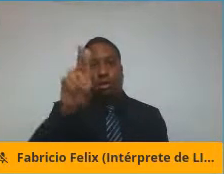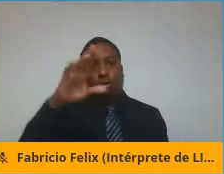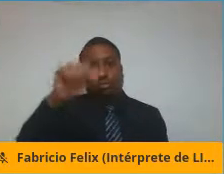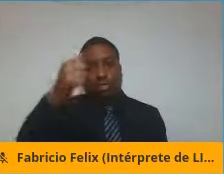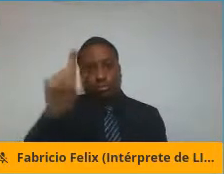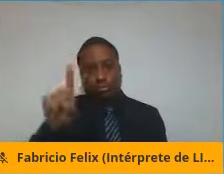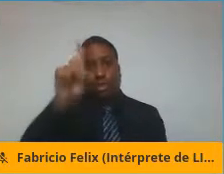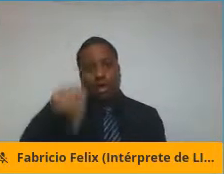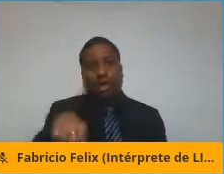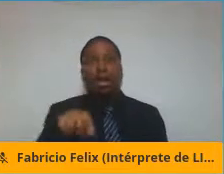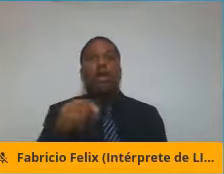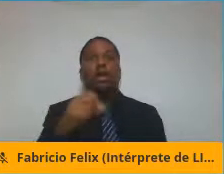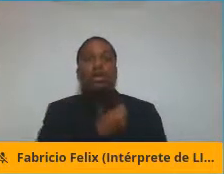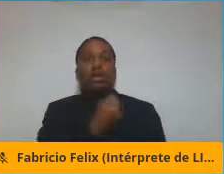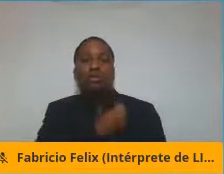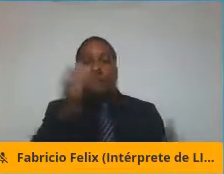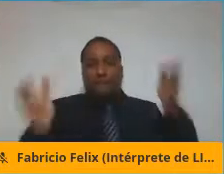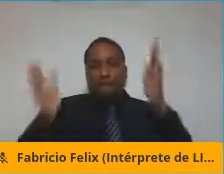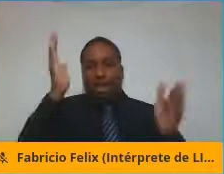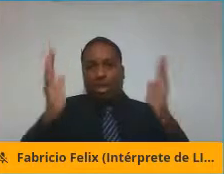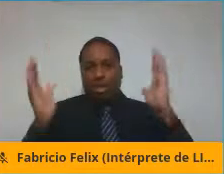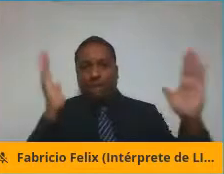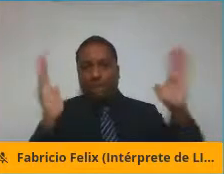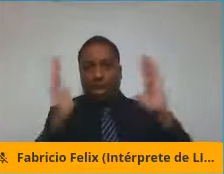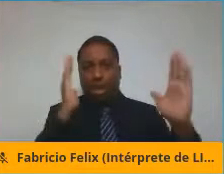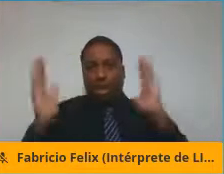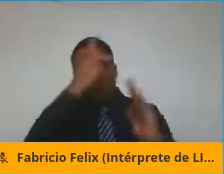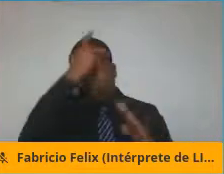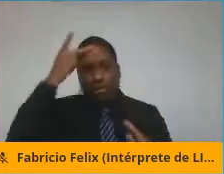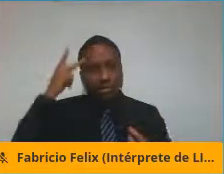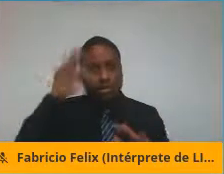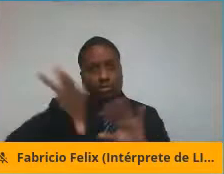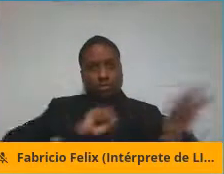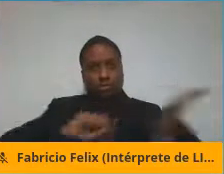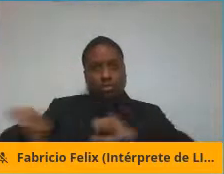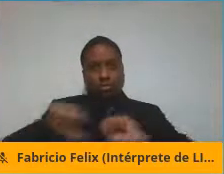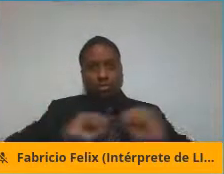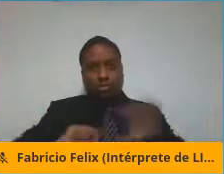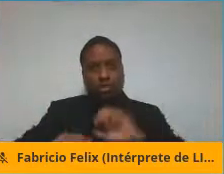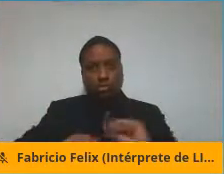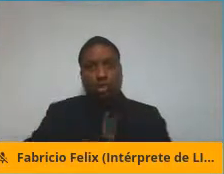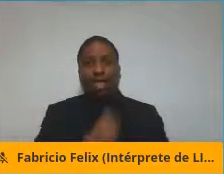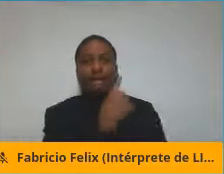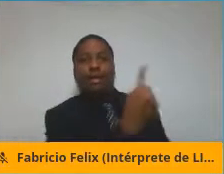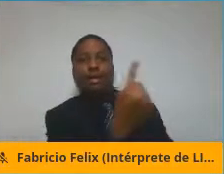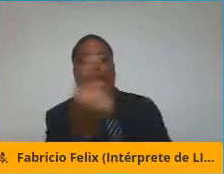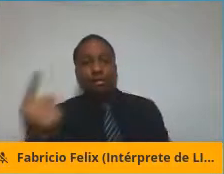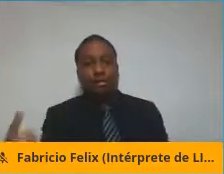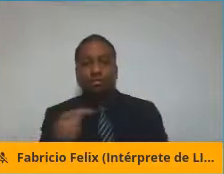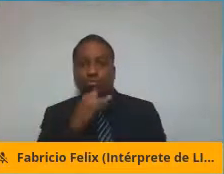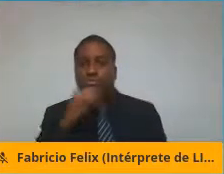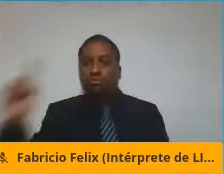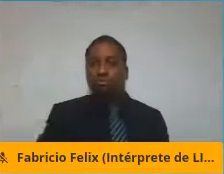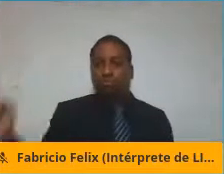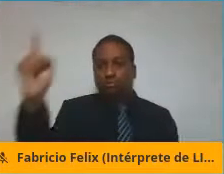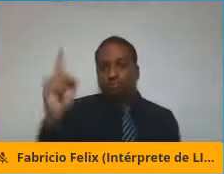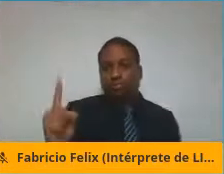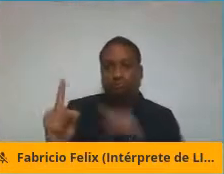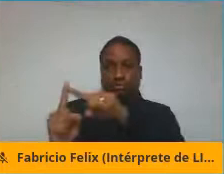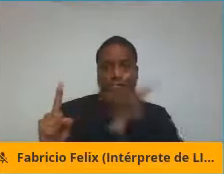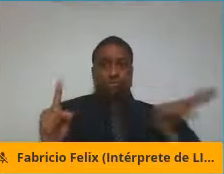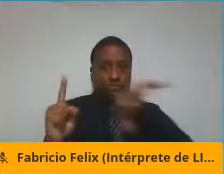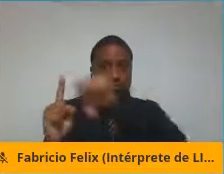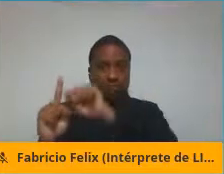número médio de pessoas contaminadas por indivíduo infeccioso. Então, pega um indivíduo infeccioso